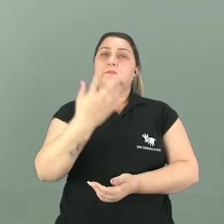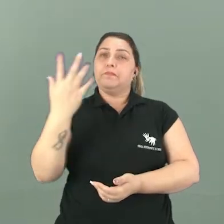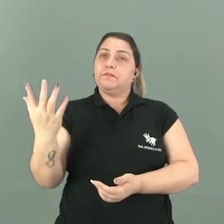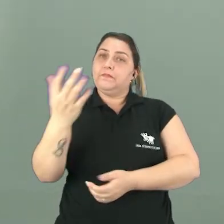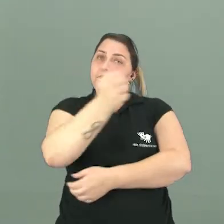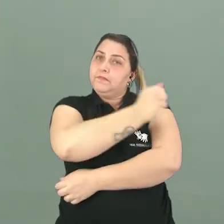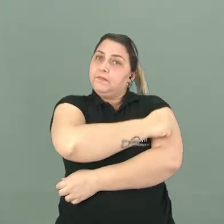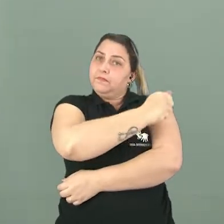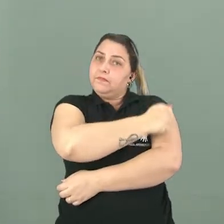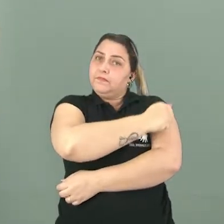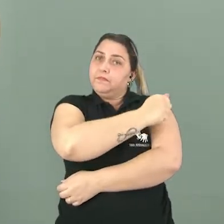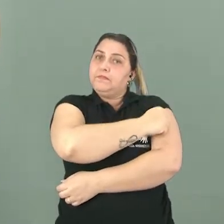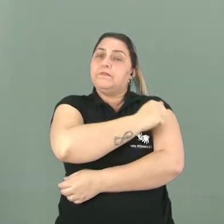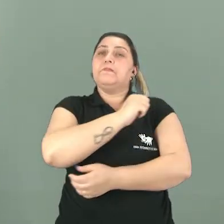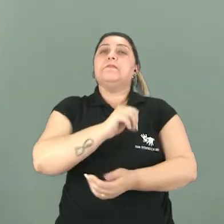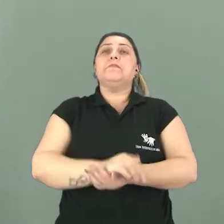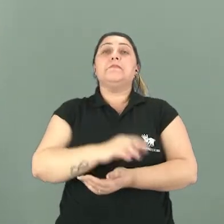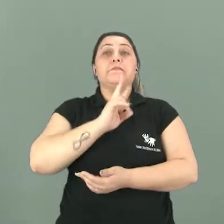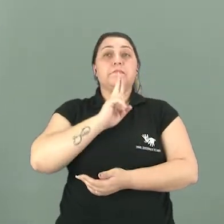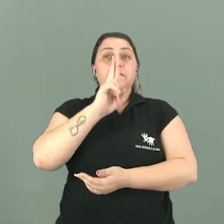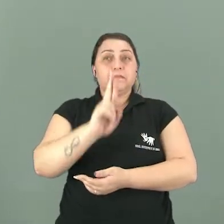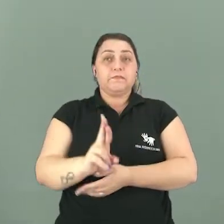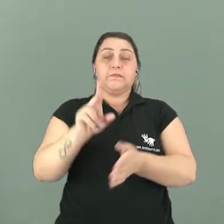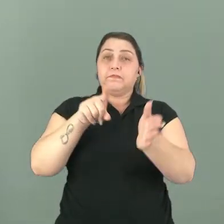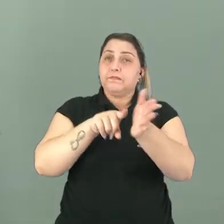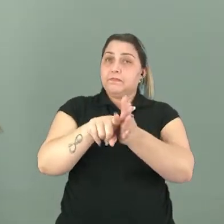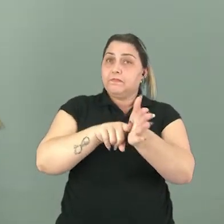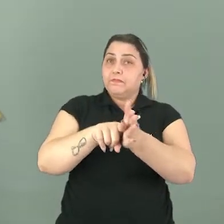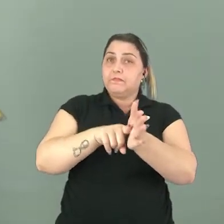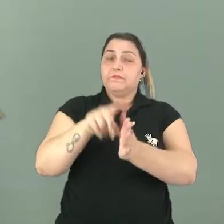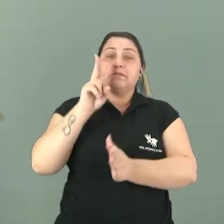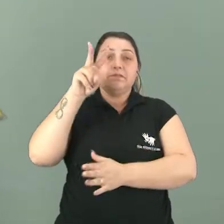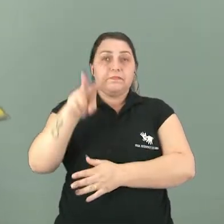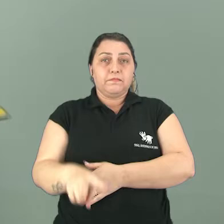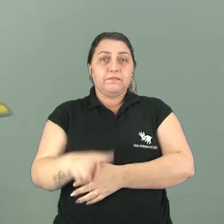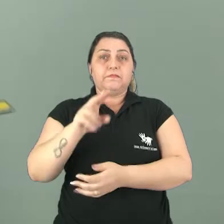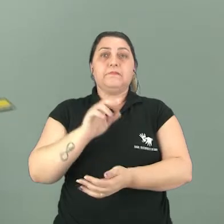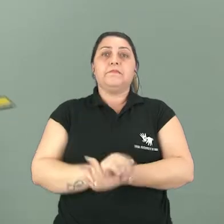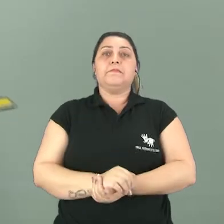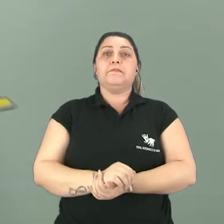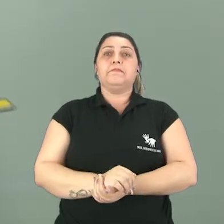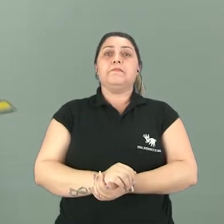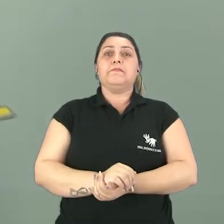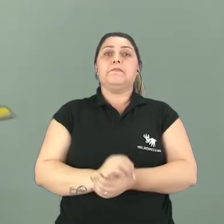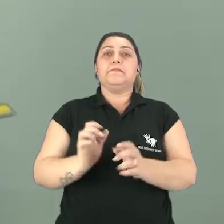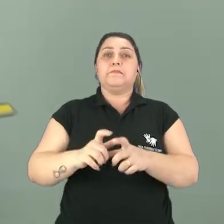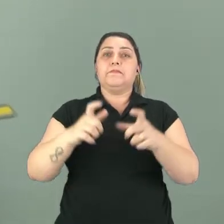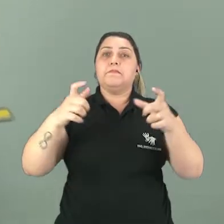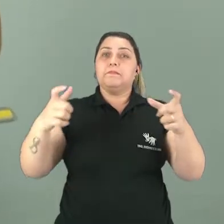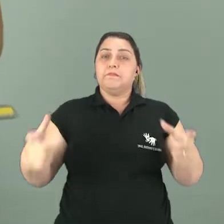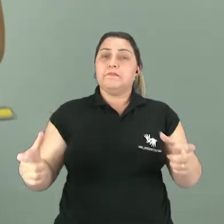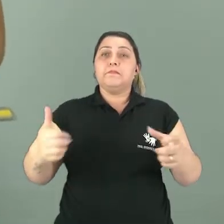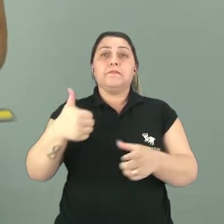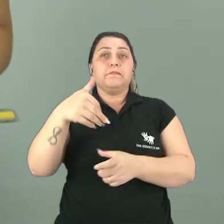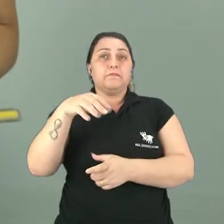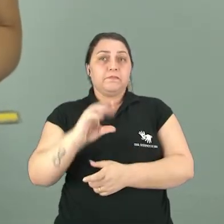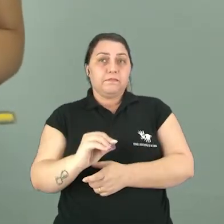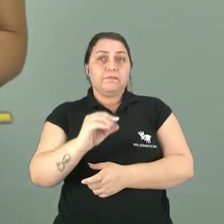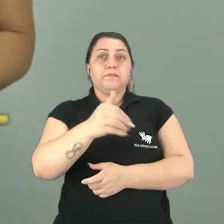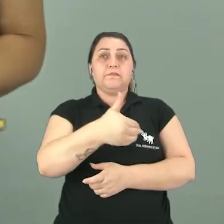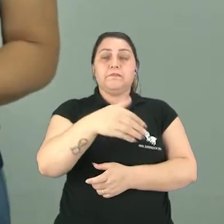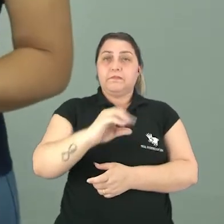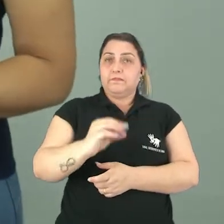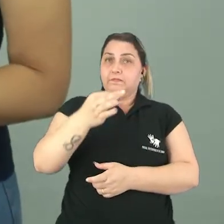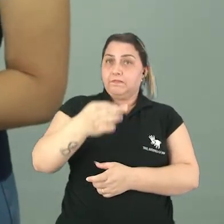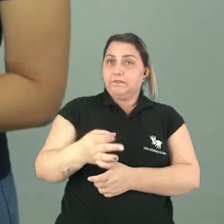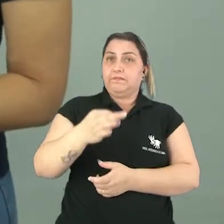de alunos que responderam a essa pesquisa. E nós vimos que essa escala ela é crescente de 10 em 10,